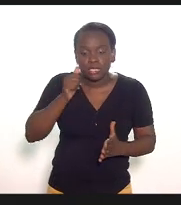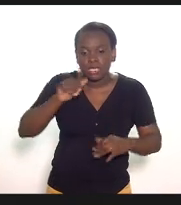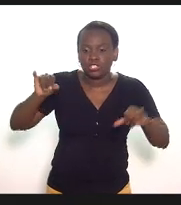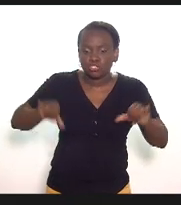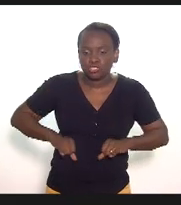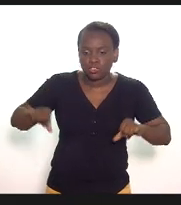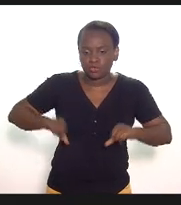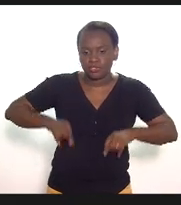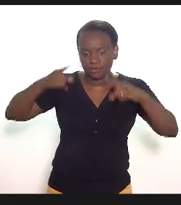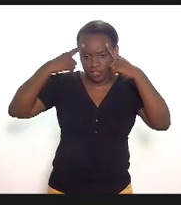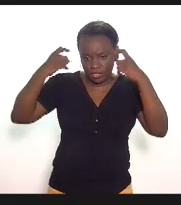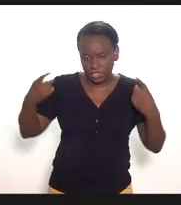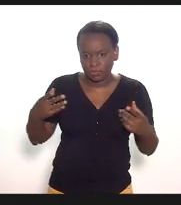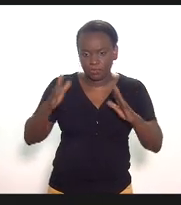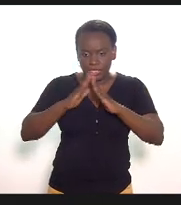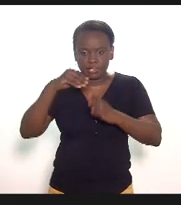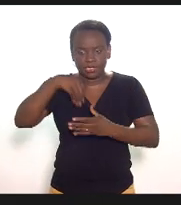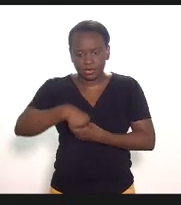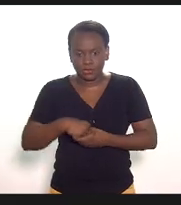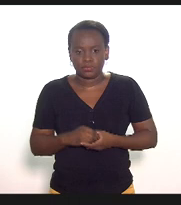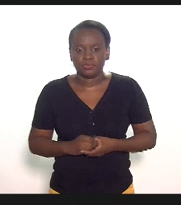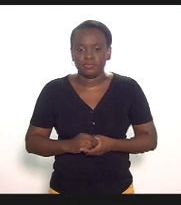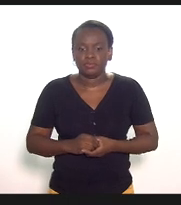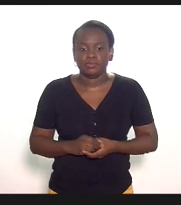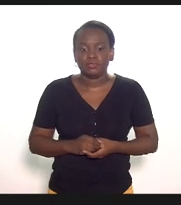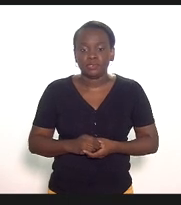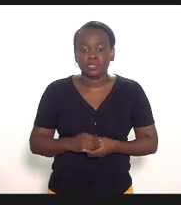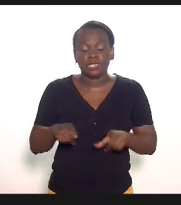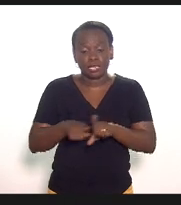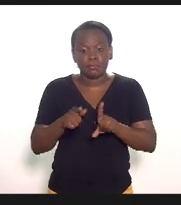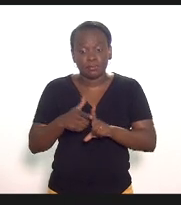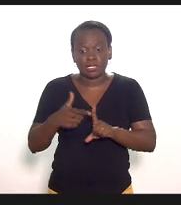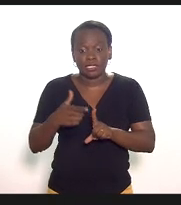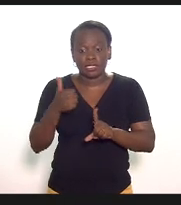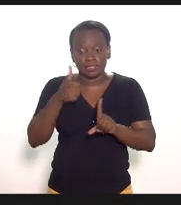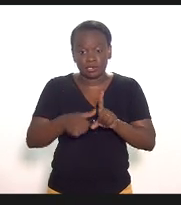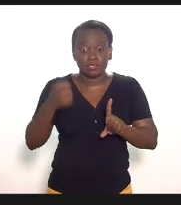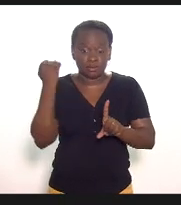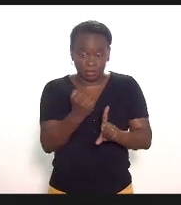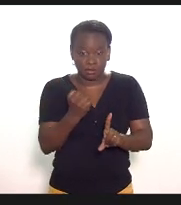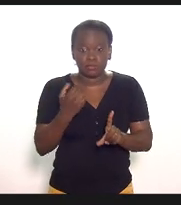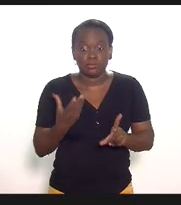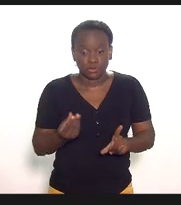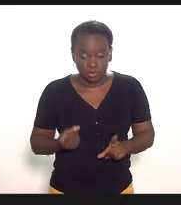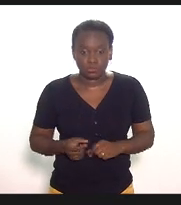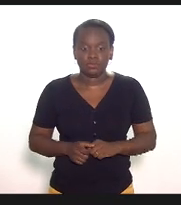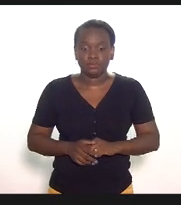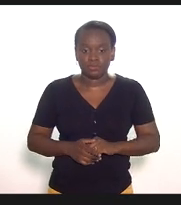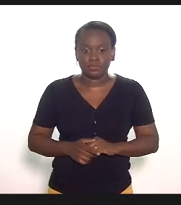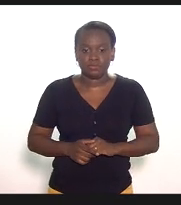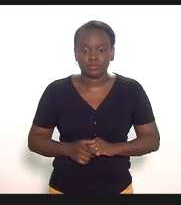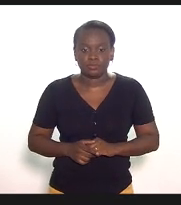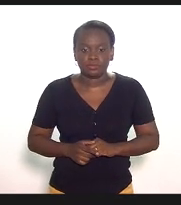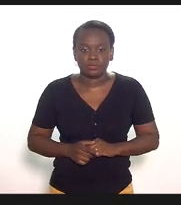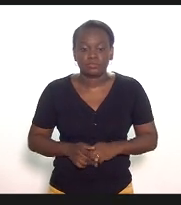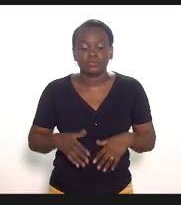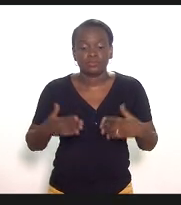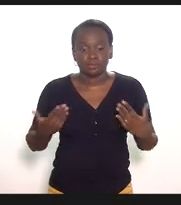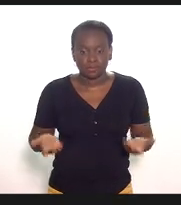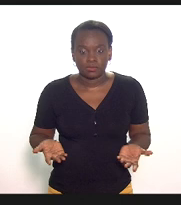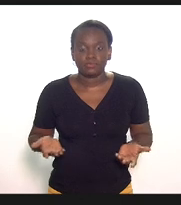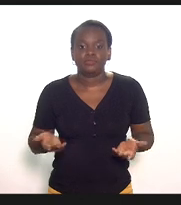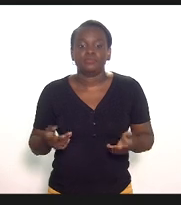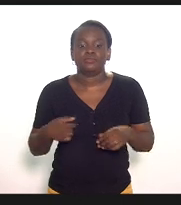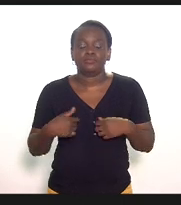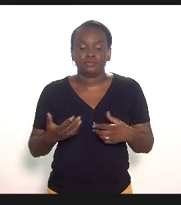vítimas de violência doméstica. E feminicídio também, né? E feminicídio também. Então, eu